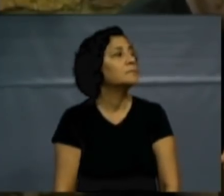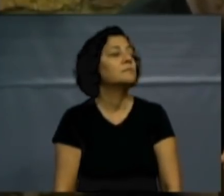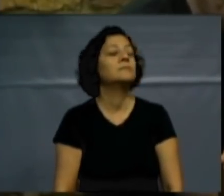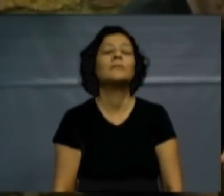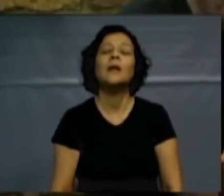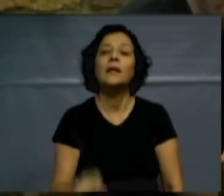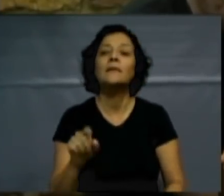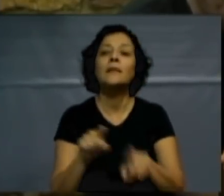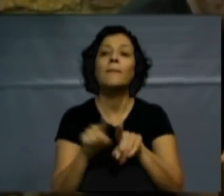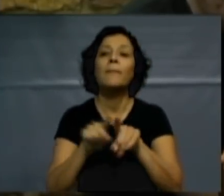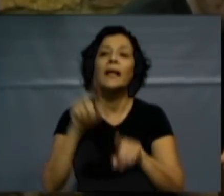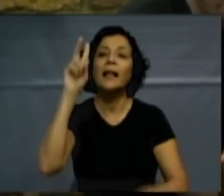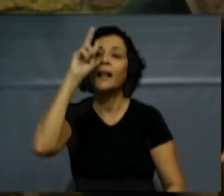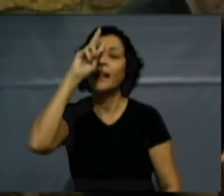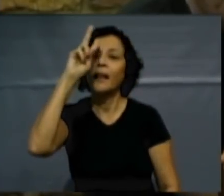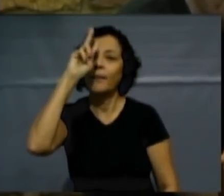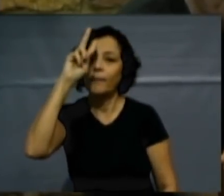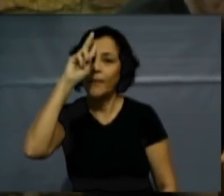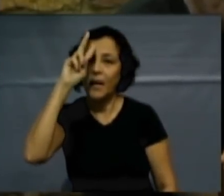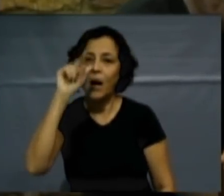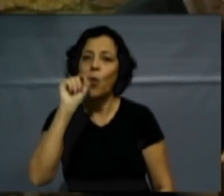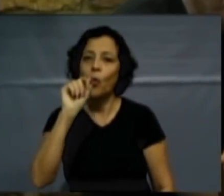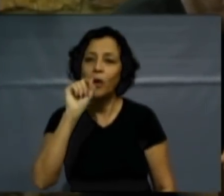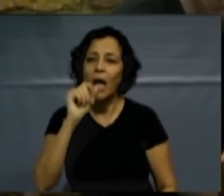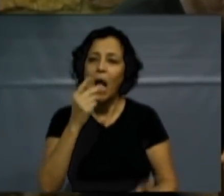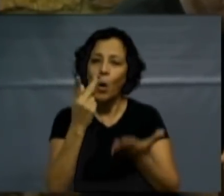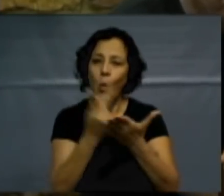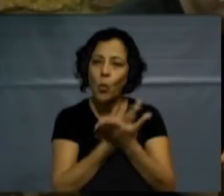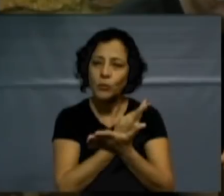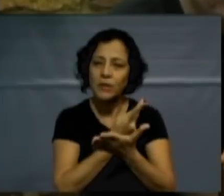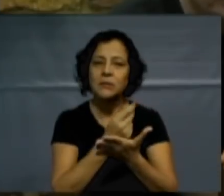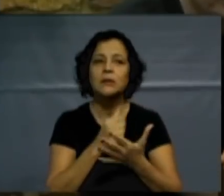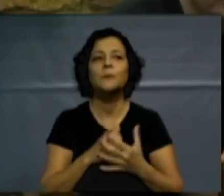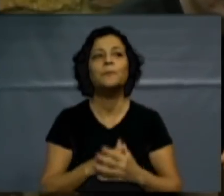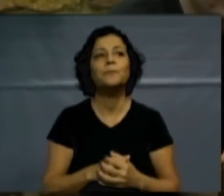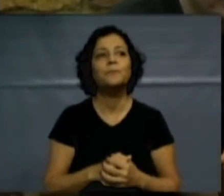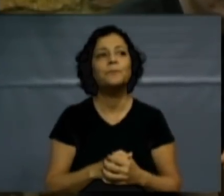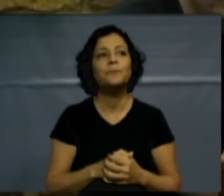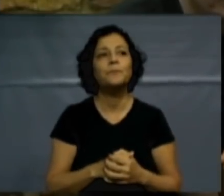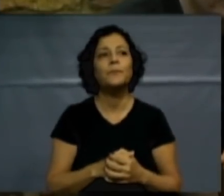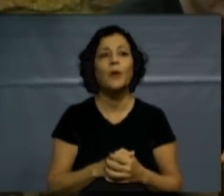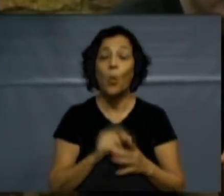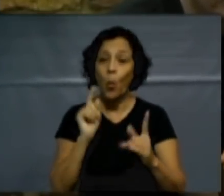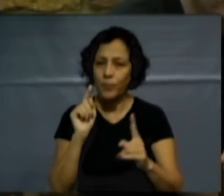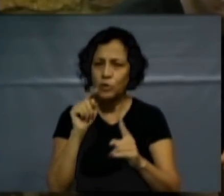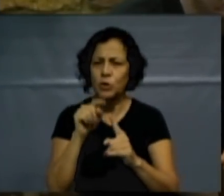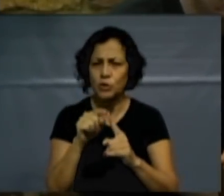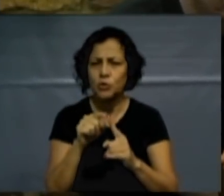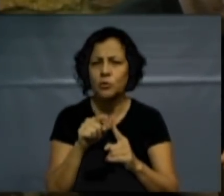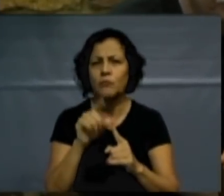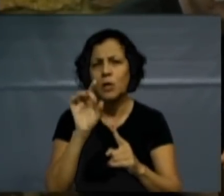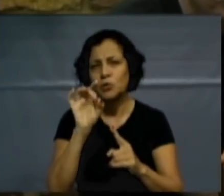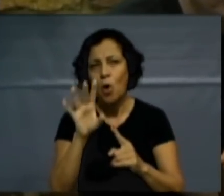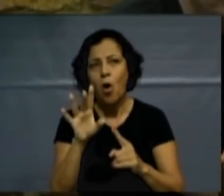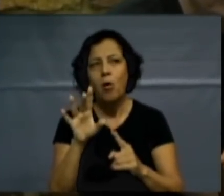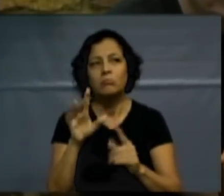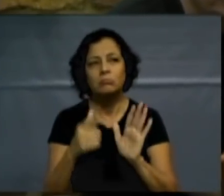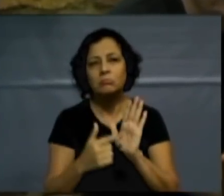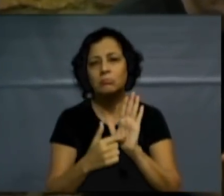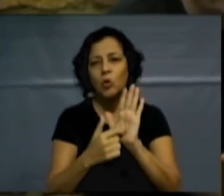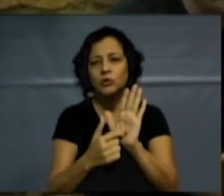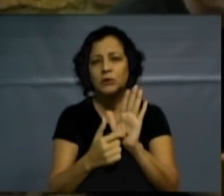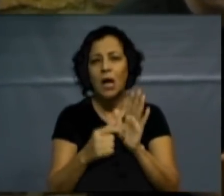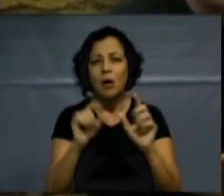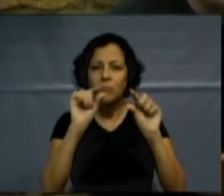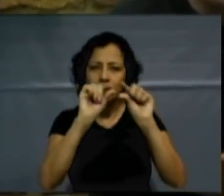Vale a pena lembrar de uma passagem, conforme nós falamos aqui, né? A nossa intenção não é fazer uma estrutura linear,